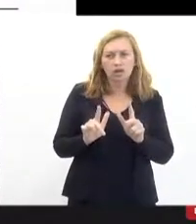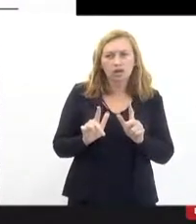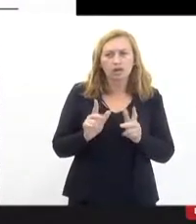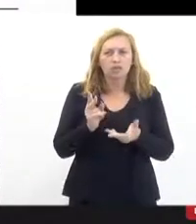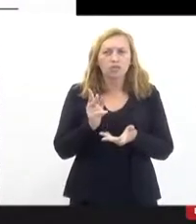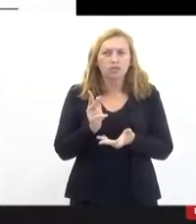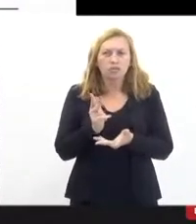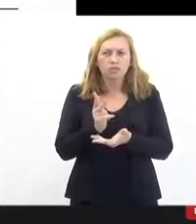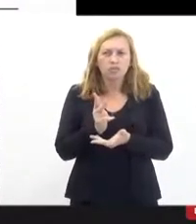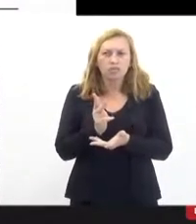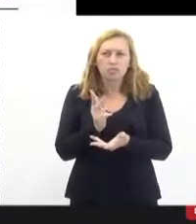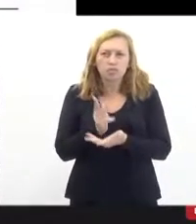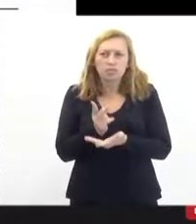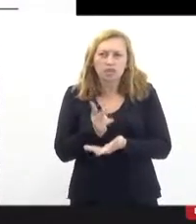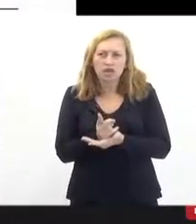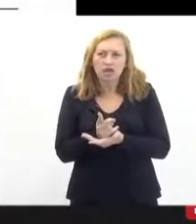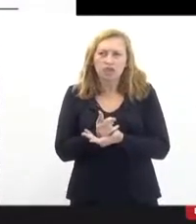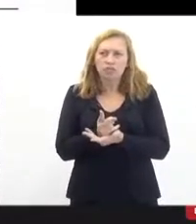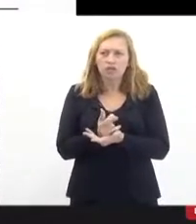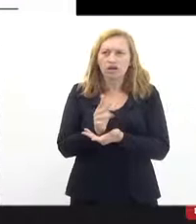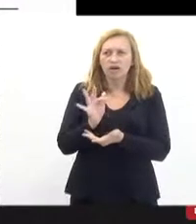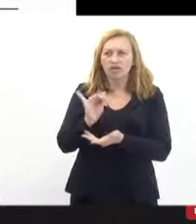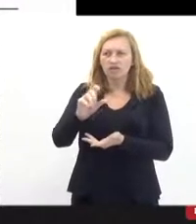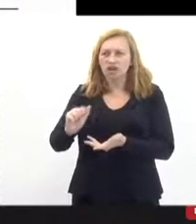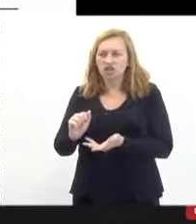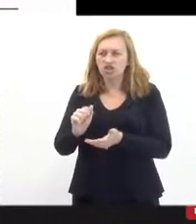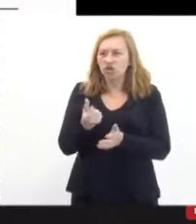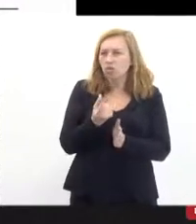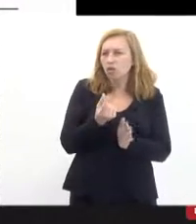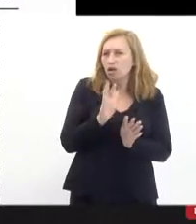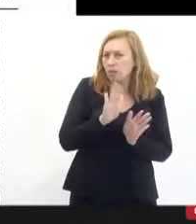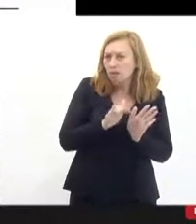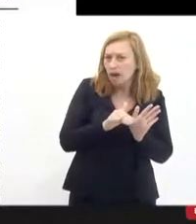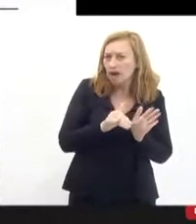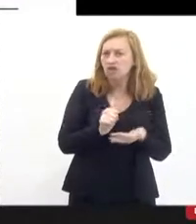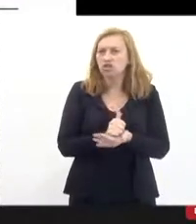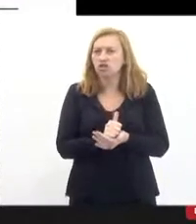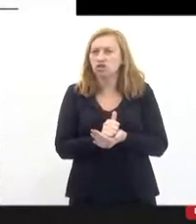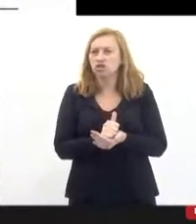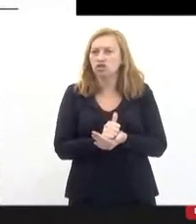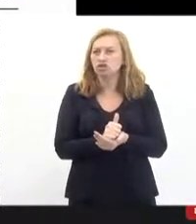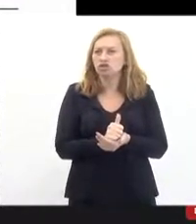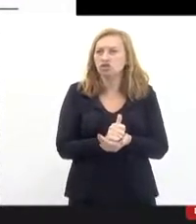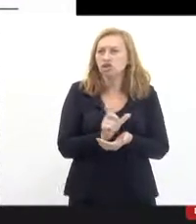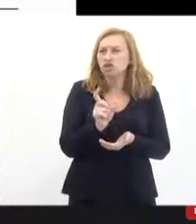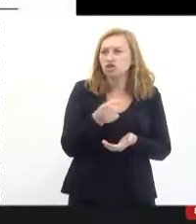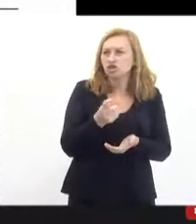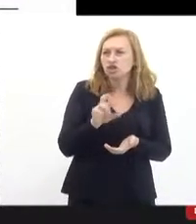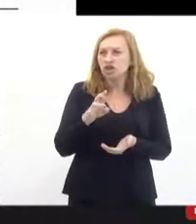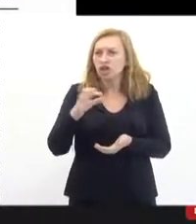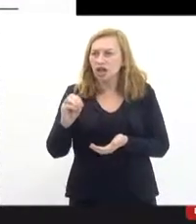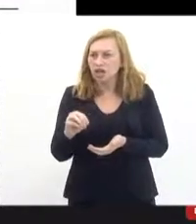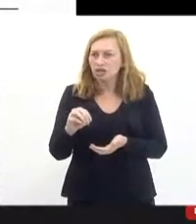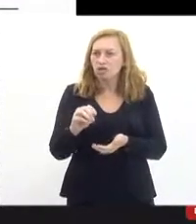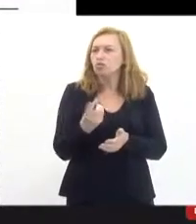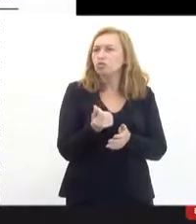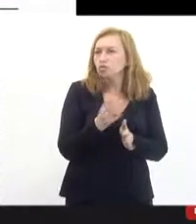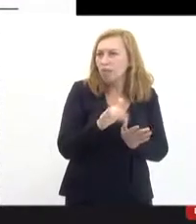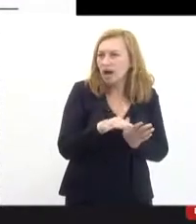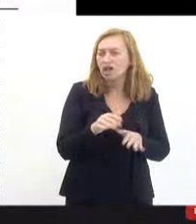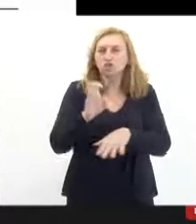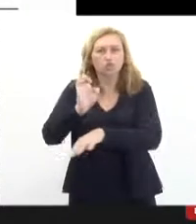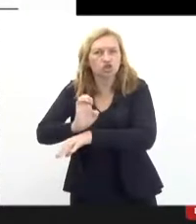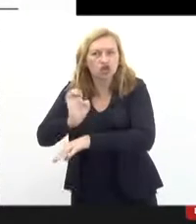para a mesma faixa, né? Nós temos duas faixas aqui de baixa, em um determinado grupo de créditos que foi considerado baixo, o Estado considerou